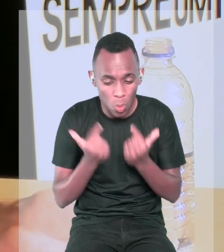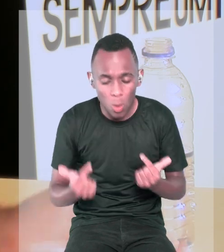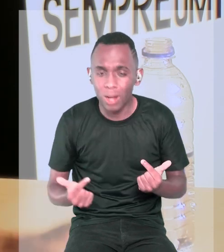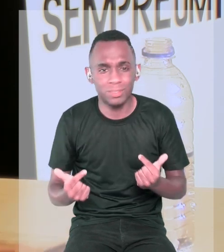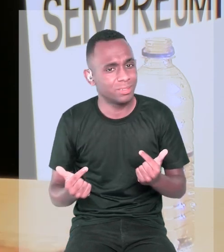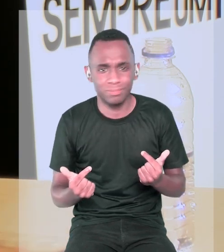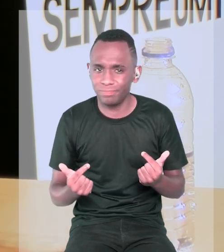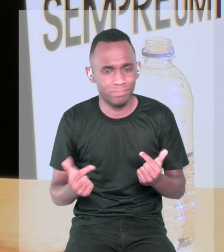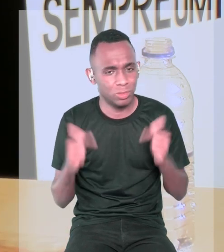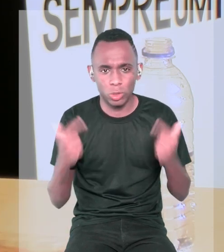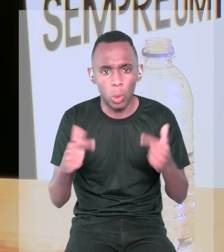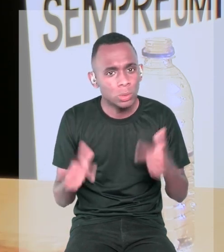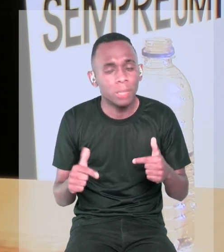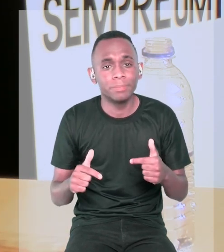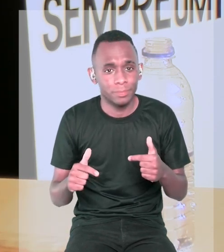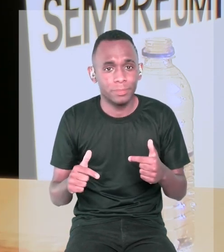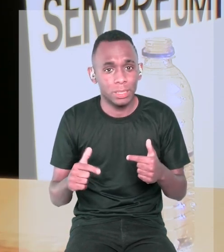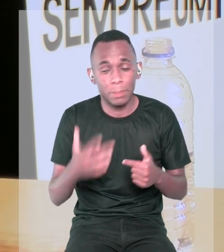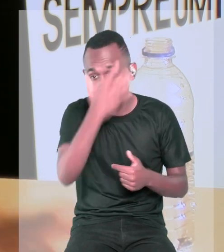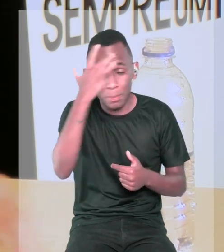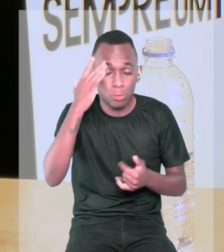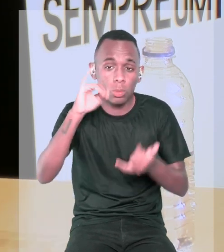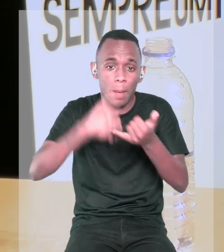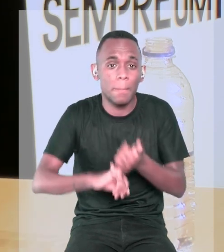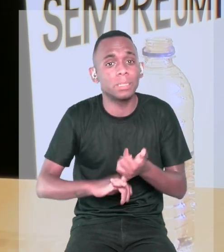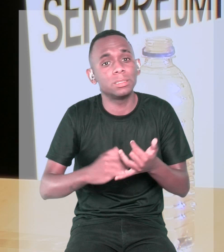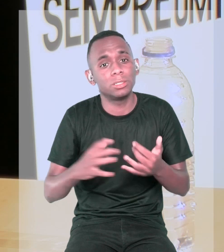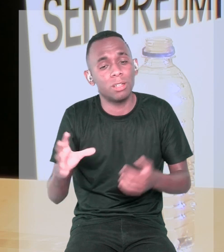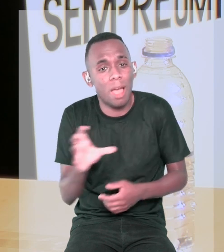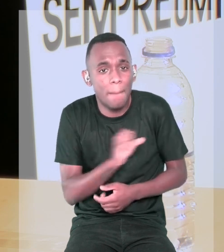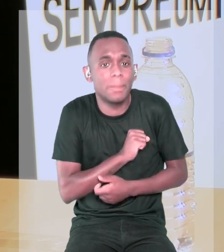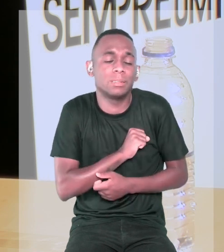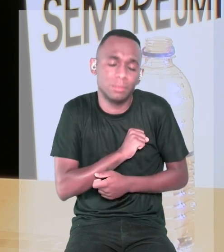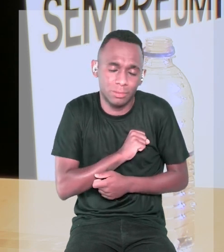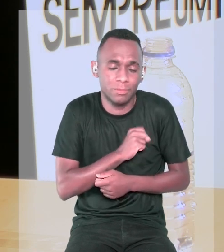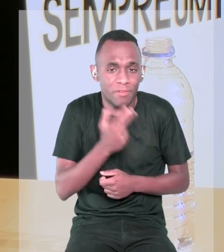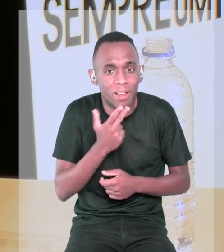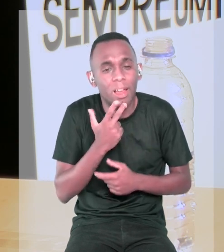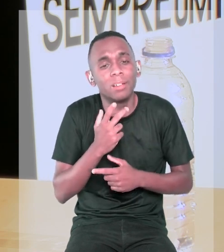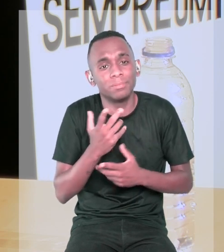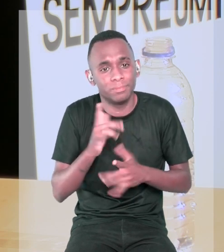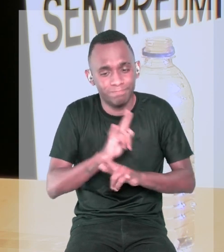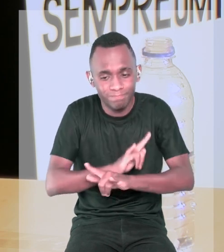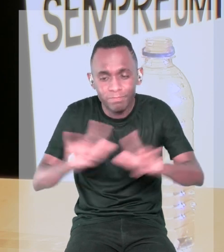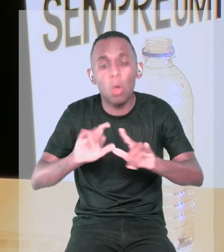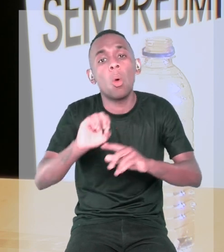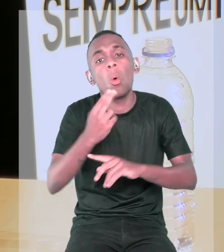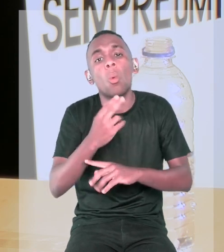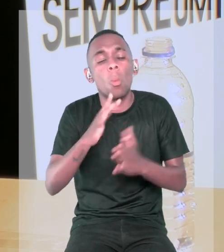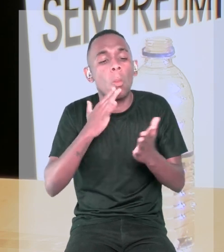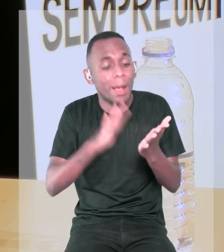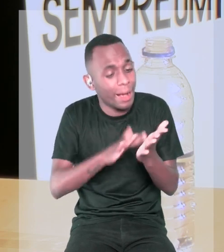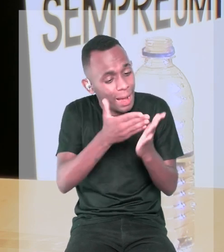de carta, contando a história de um amor e documentando que, como ele, é que